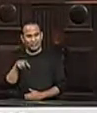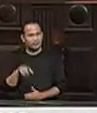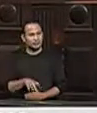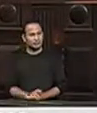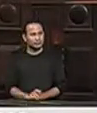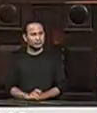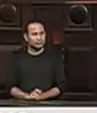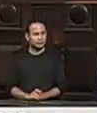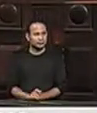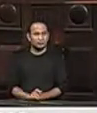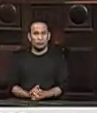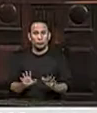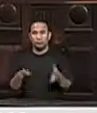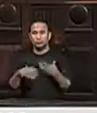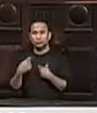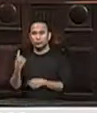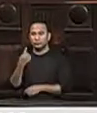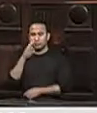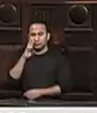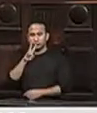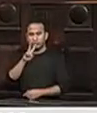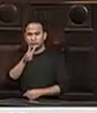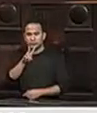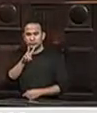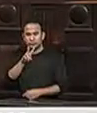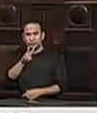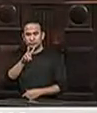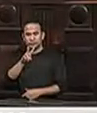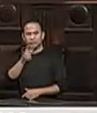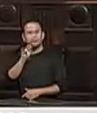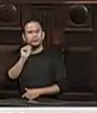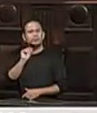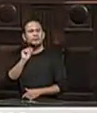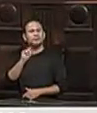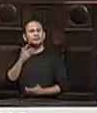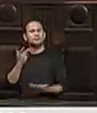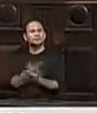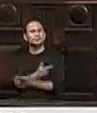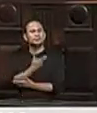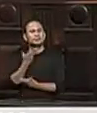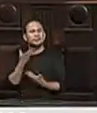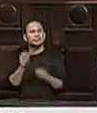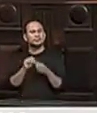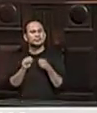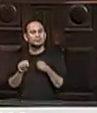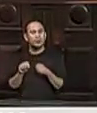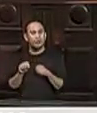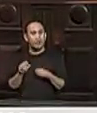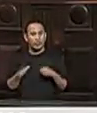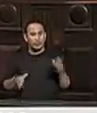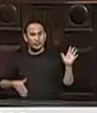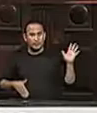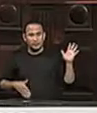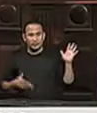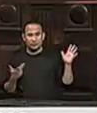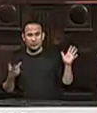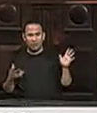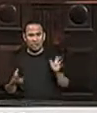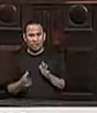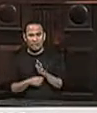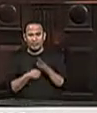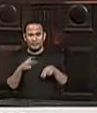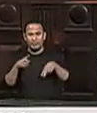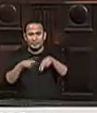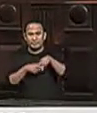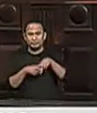E quando nós olhamos, quem que causa isso? São esses bandidos que estão hoje presos aí nas cadeias